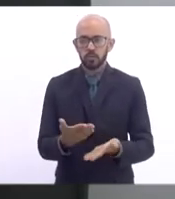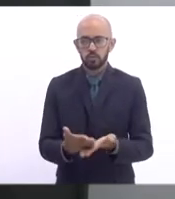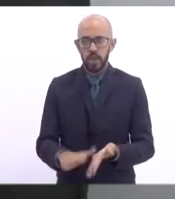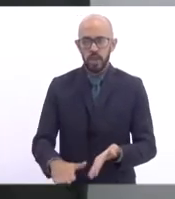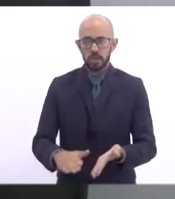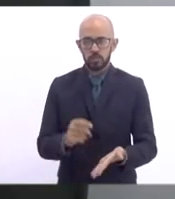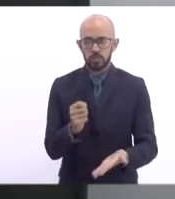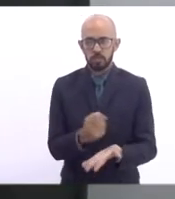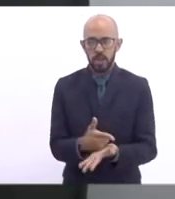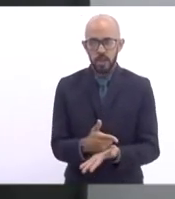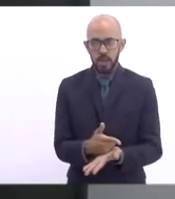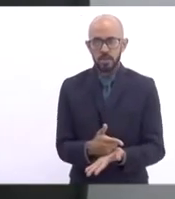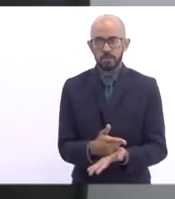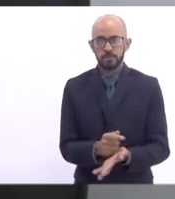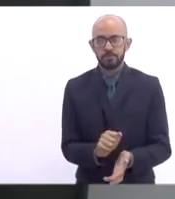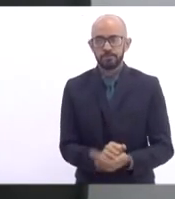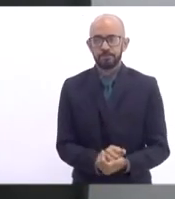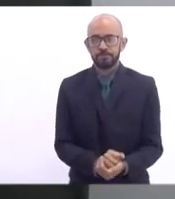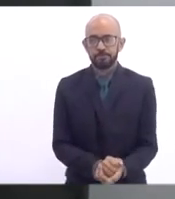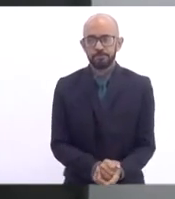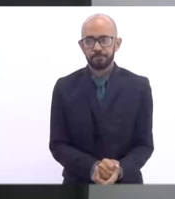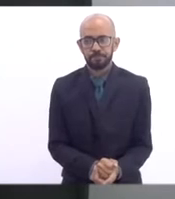pagar a prescrição